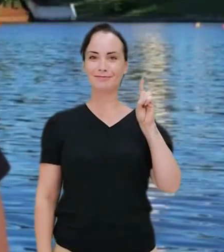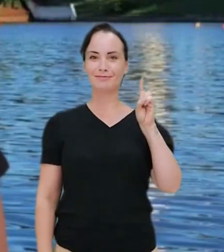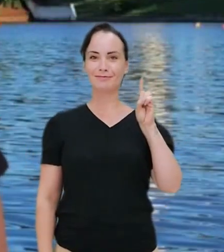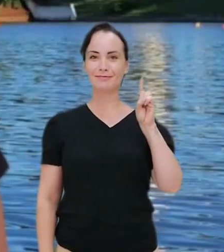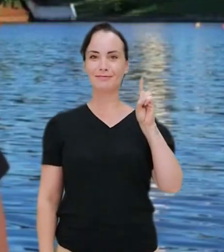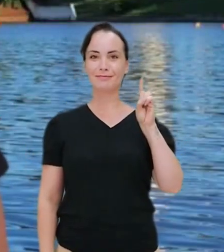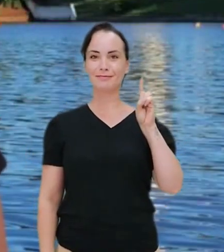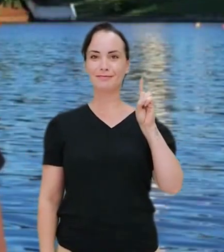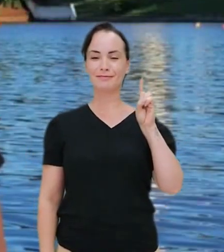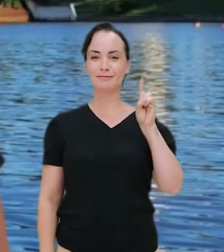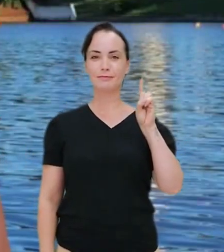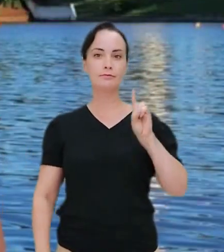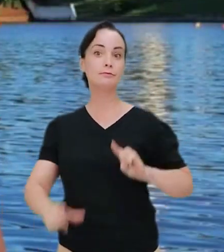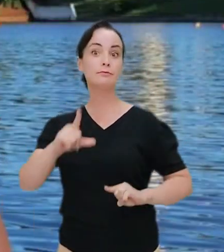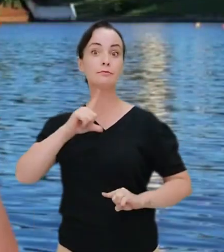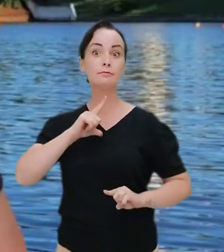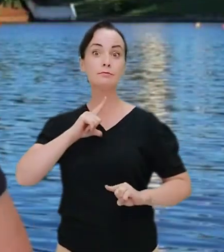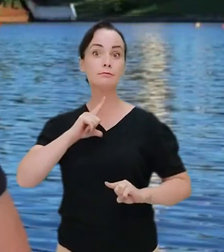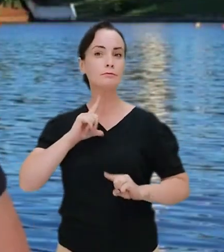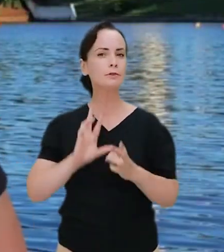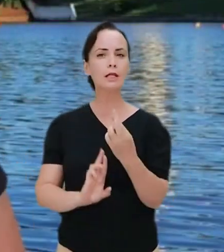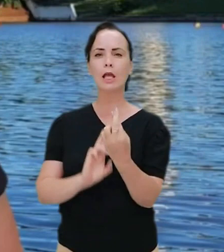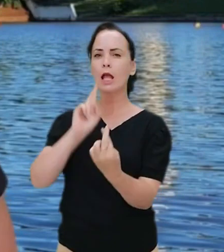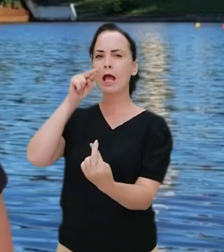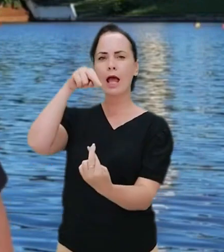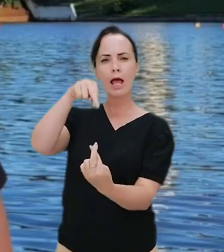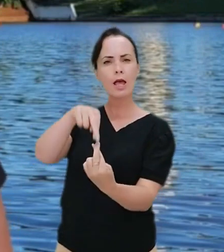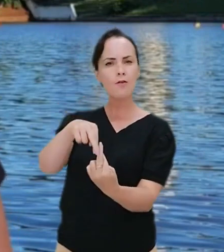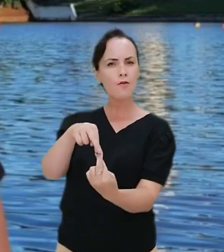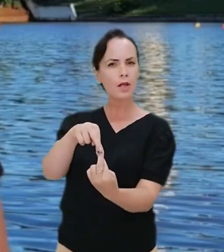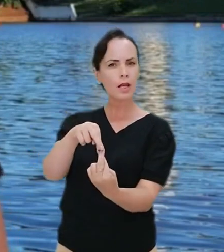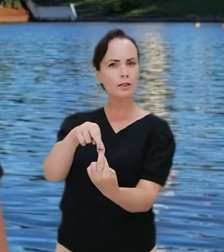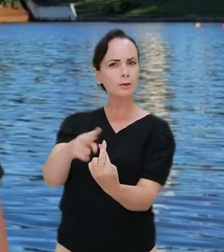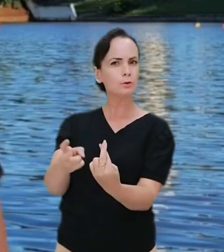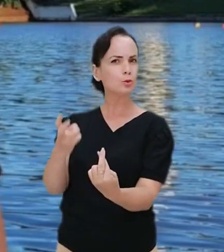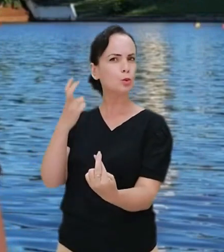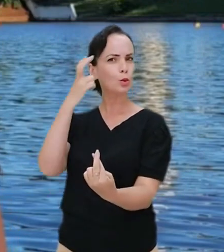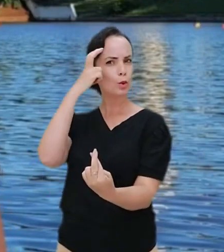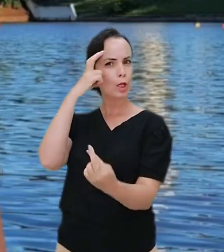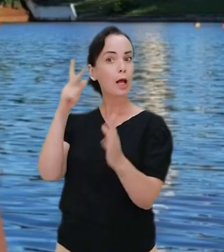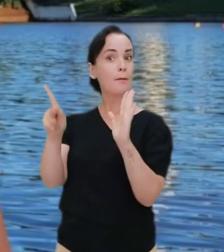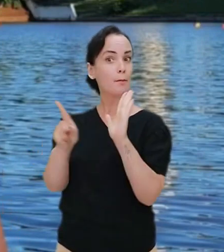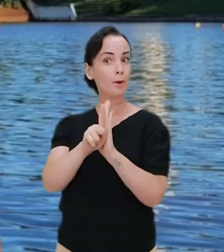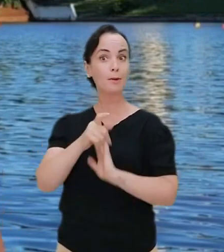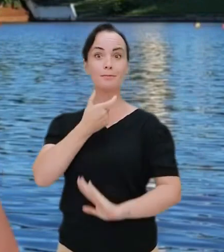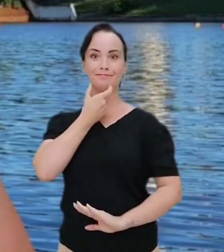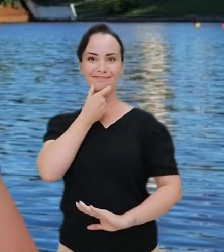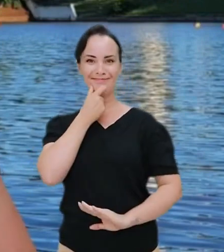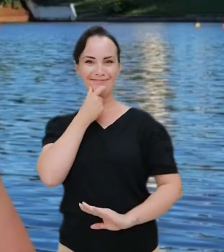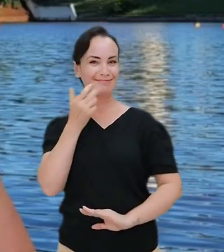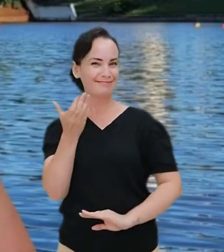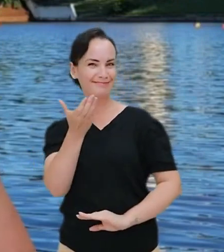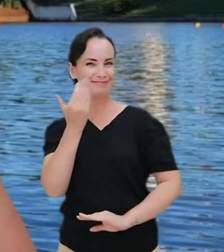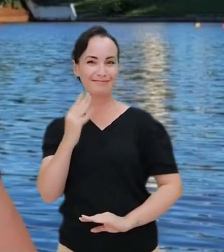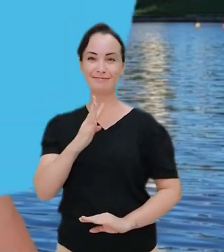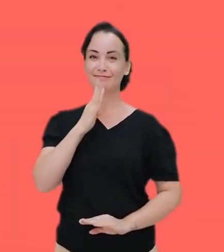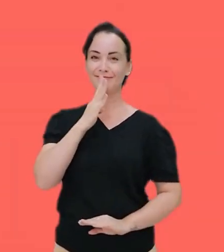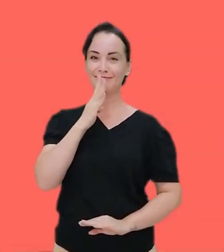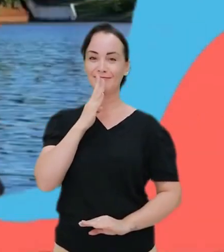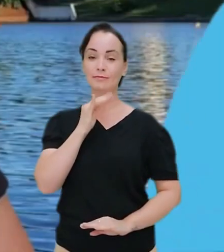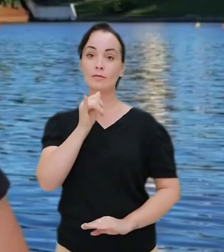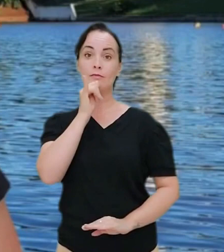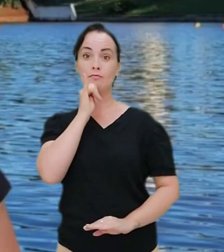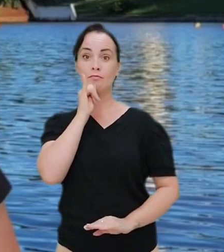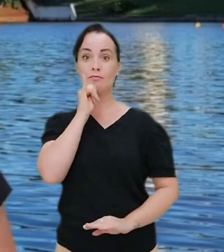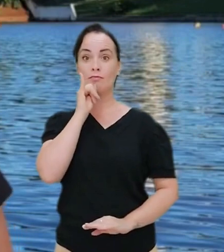important to Londrina's history. Temos muitas referências culturais inglesas na nossa cidade. Vamos conhecer algumas.